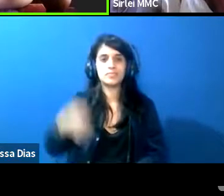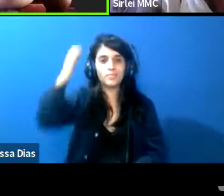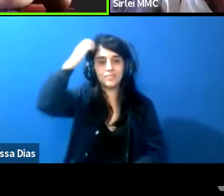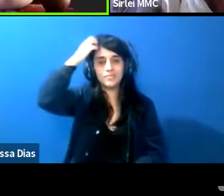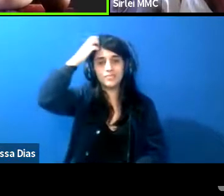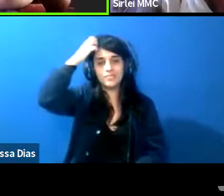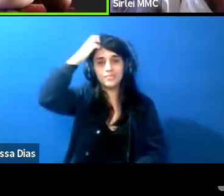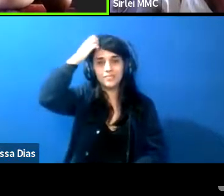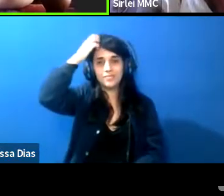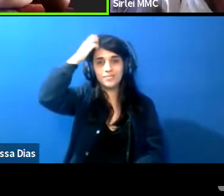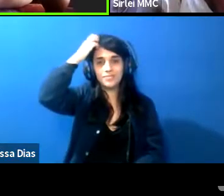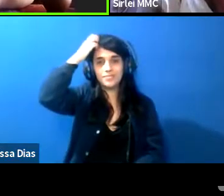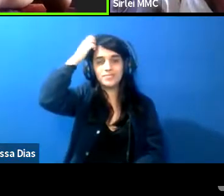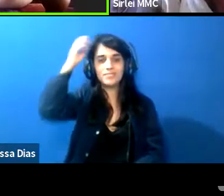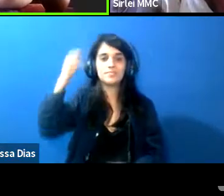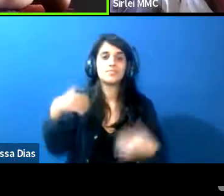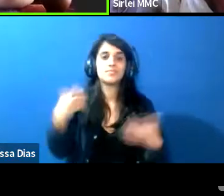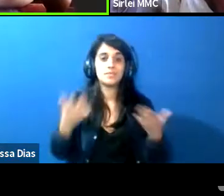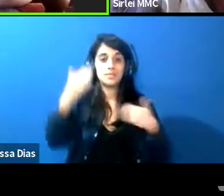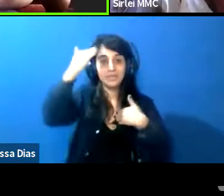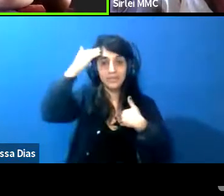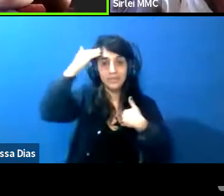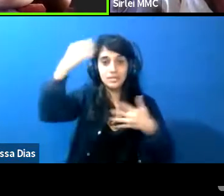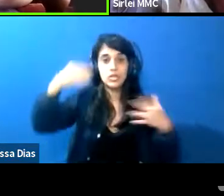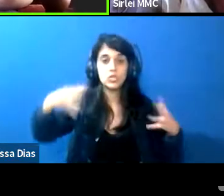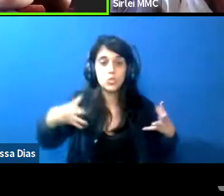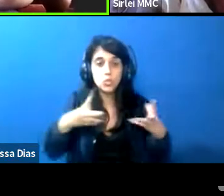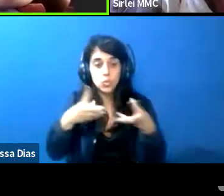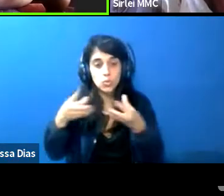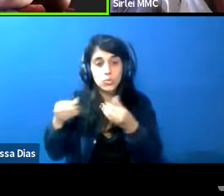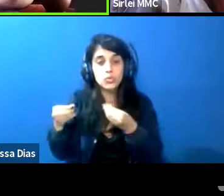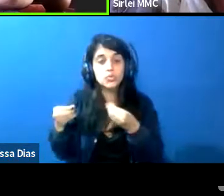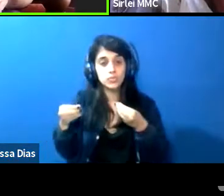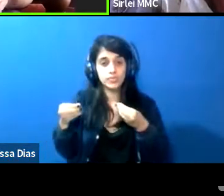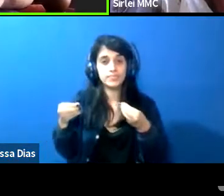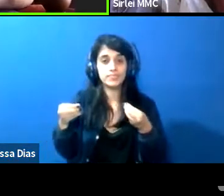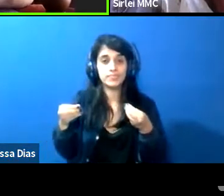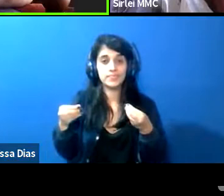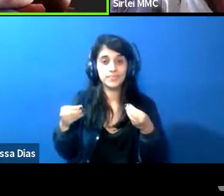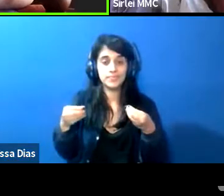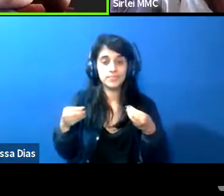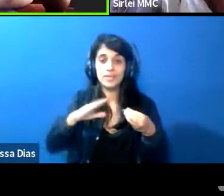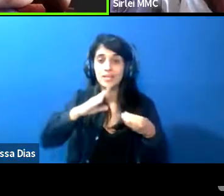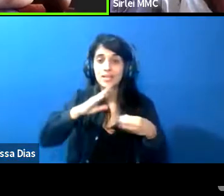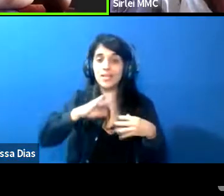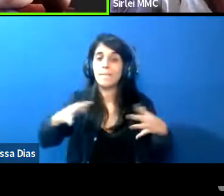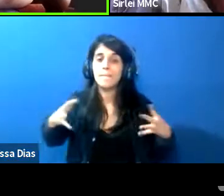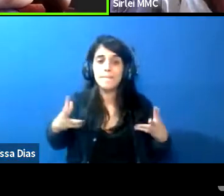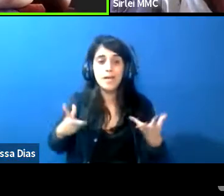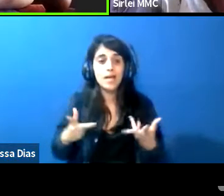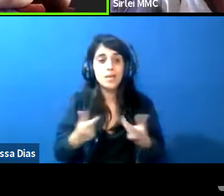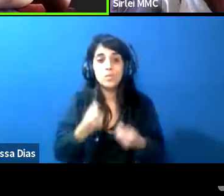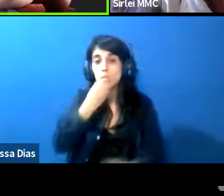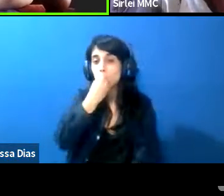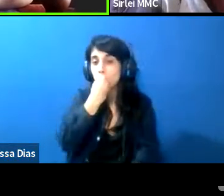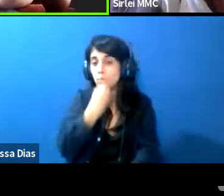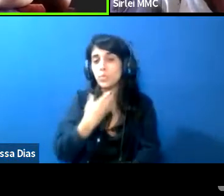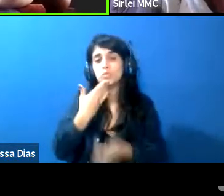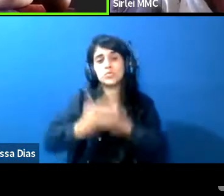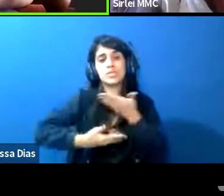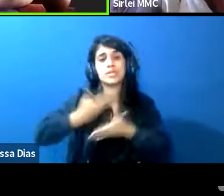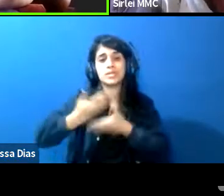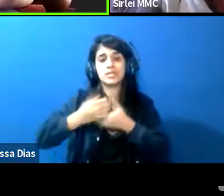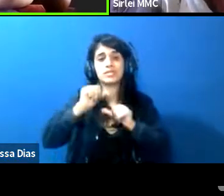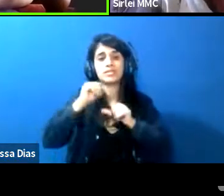quero agradecer a todos, a todas e a todes pela tarde maravilhosa que tivemos hoje, pela troca